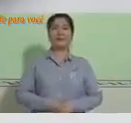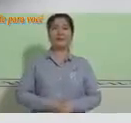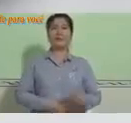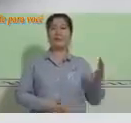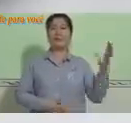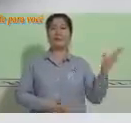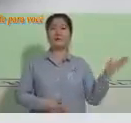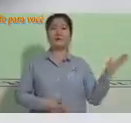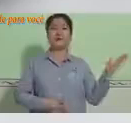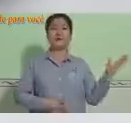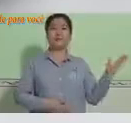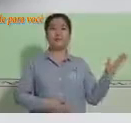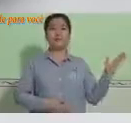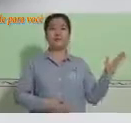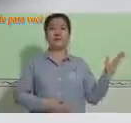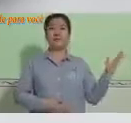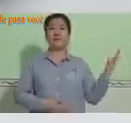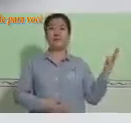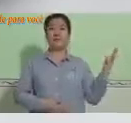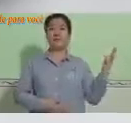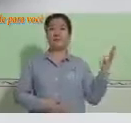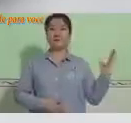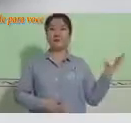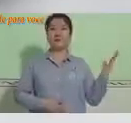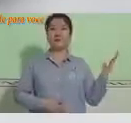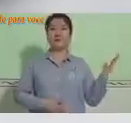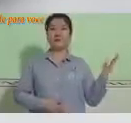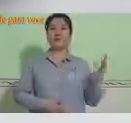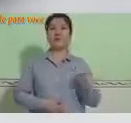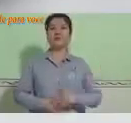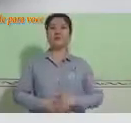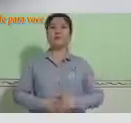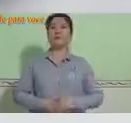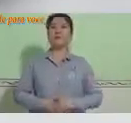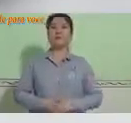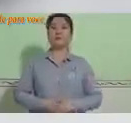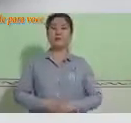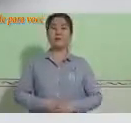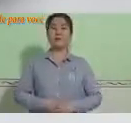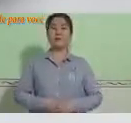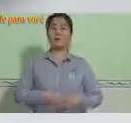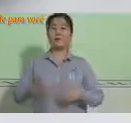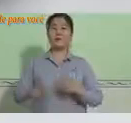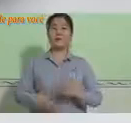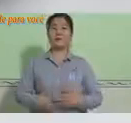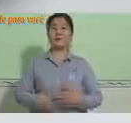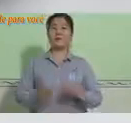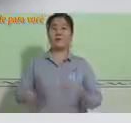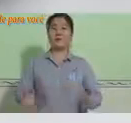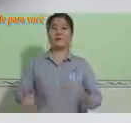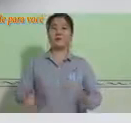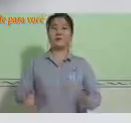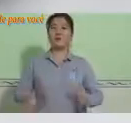r a ntl o mp-pr e acento agudo o de ordem é pr x seme e da mm t 10